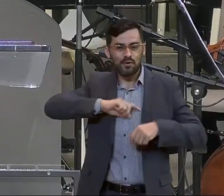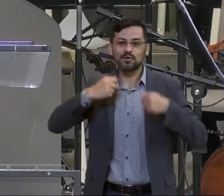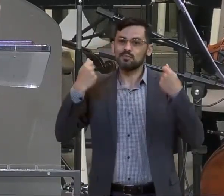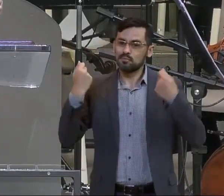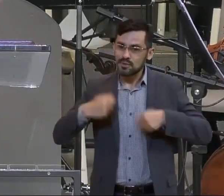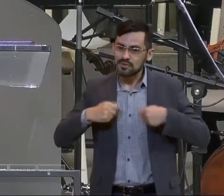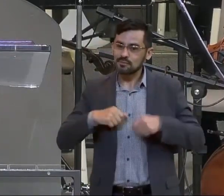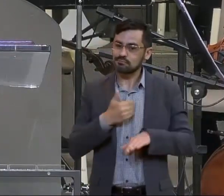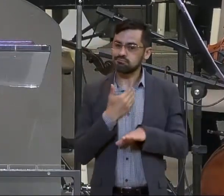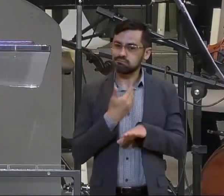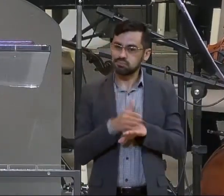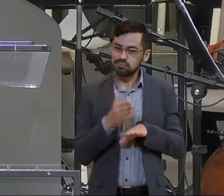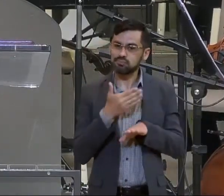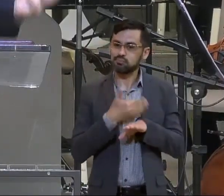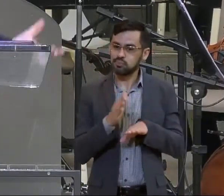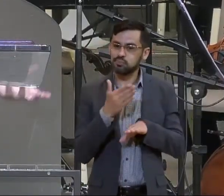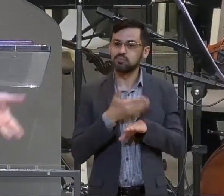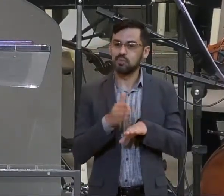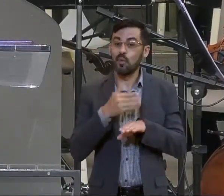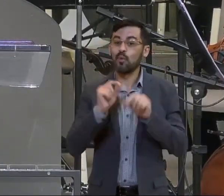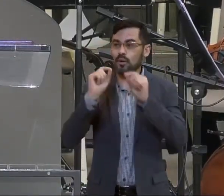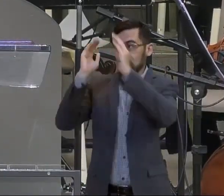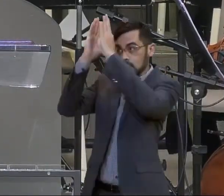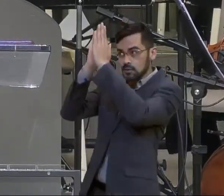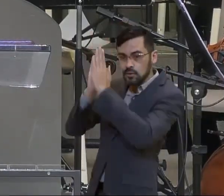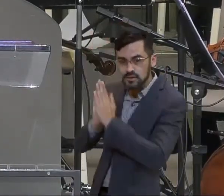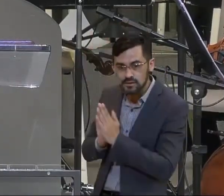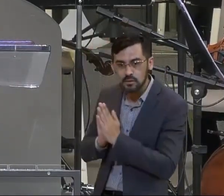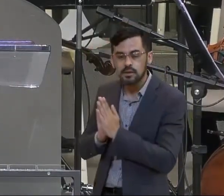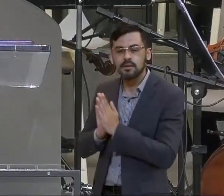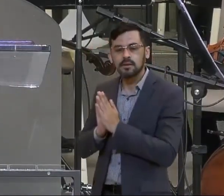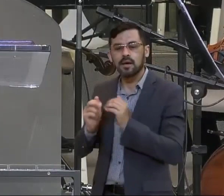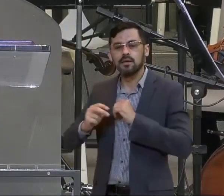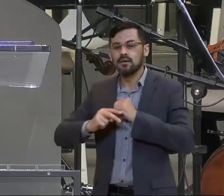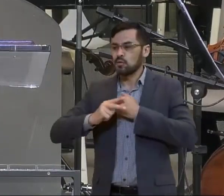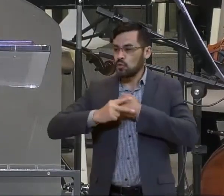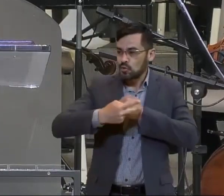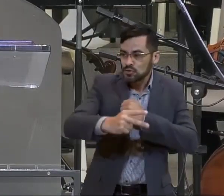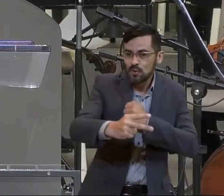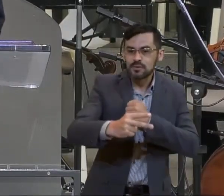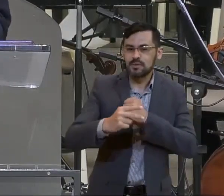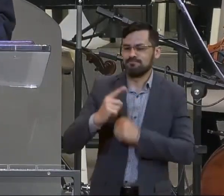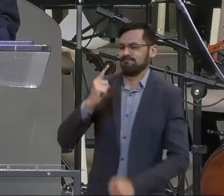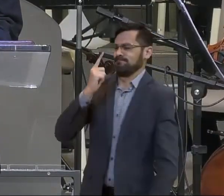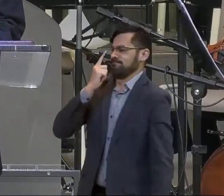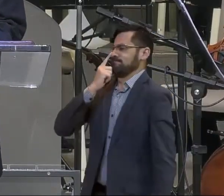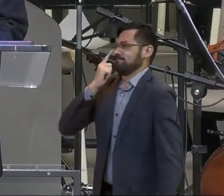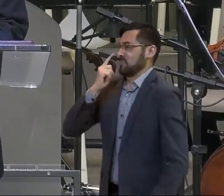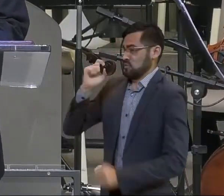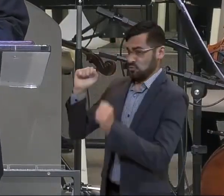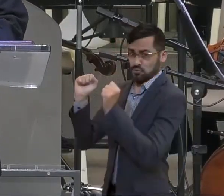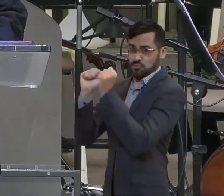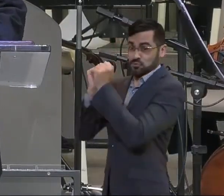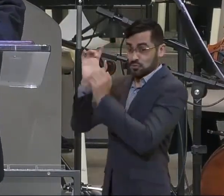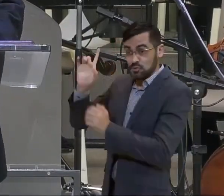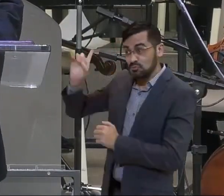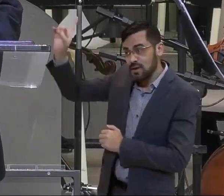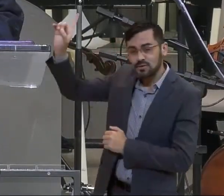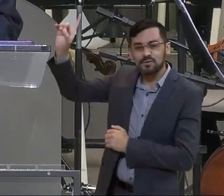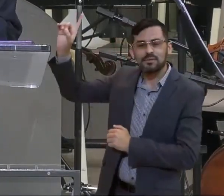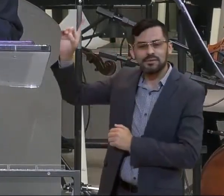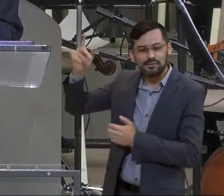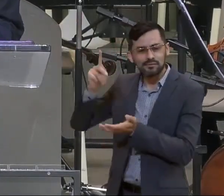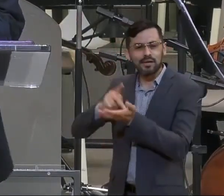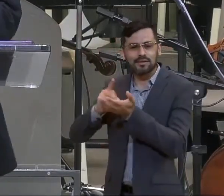de piedade, esse tipo de adoração, que é fruto da intimidade com Jesus, que é fruto